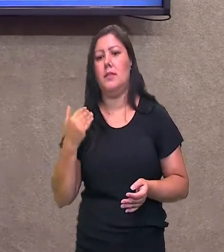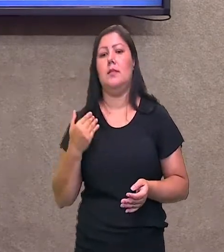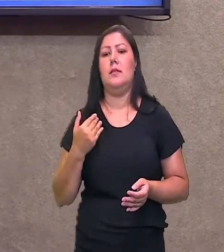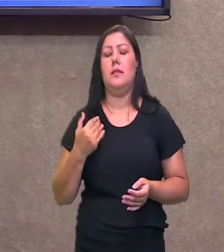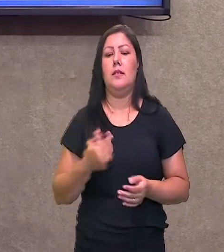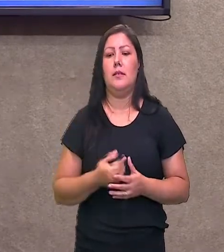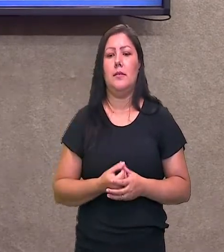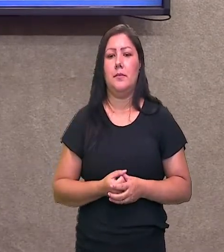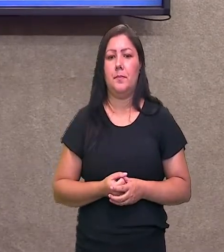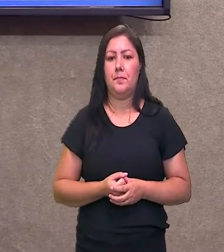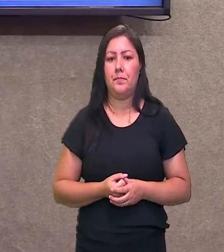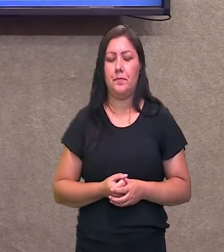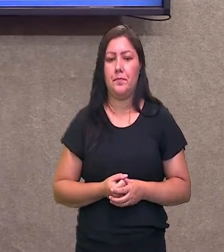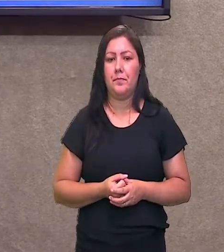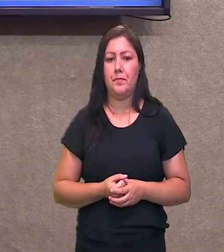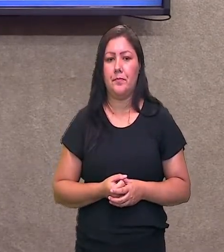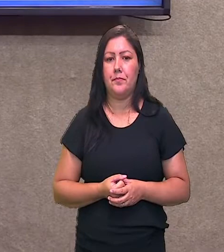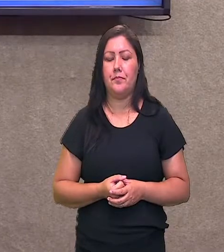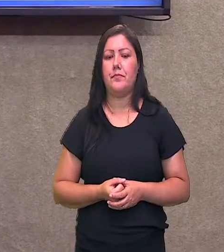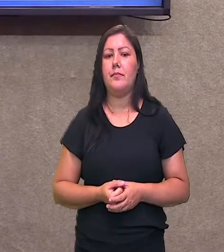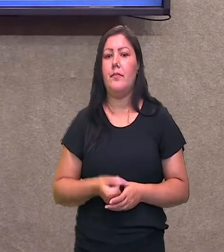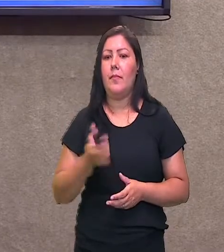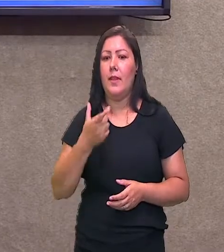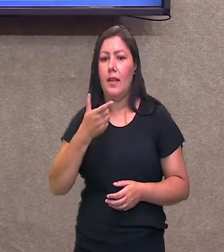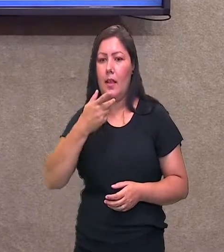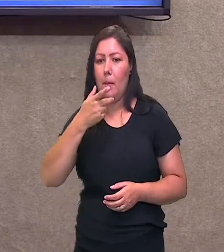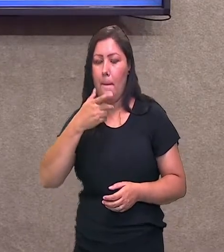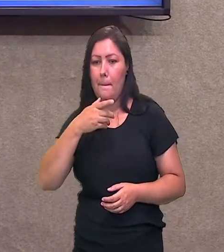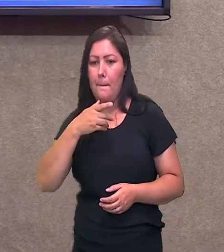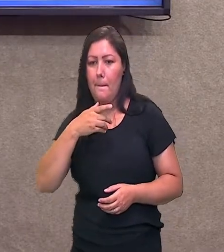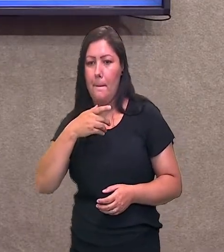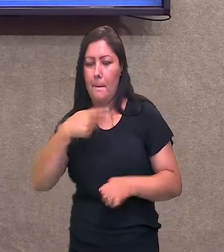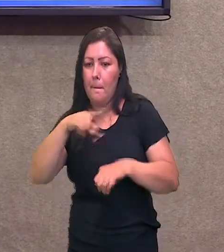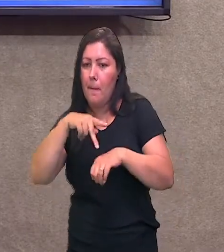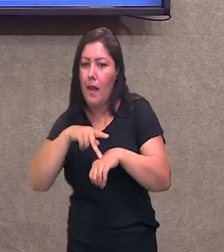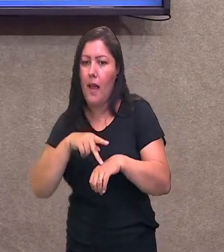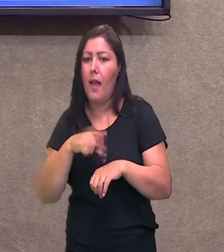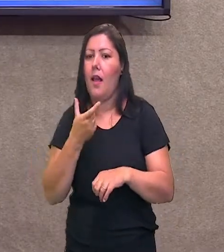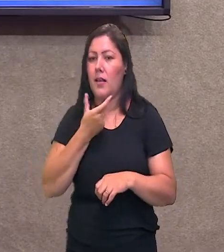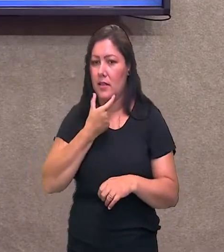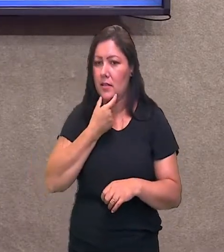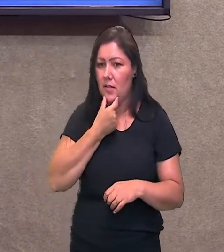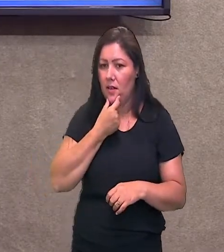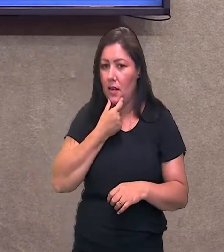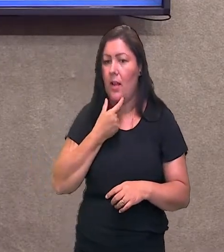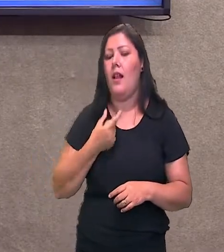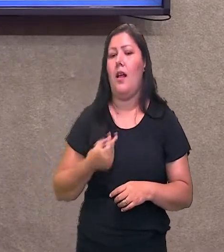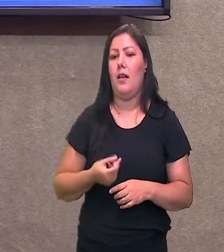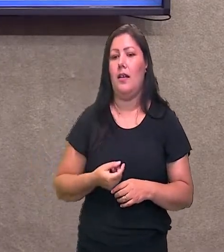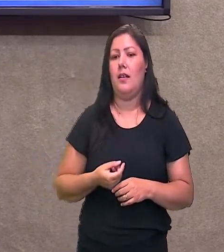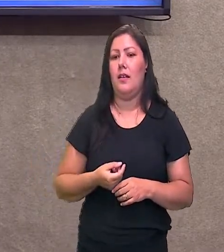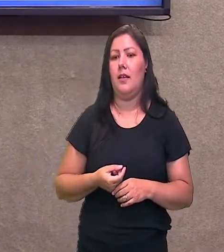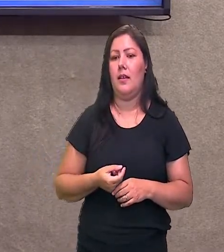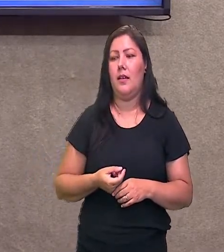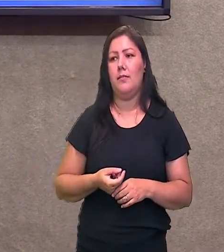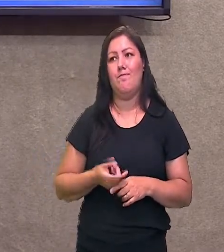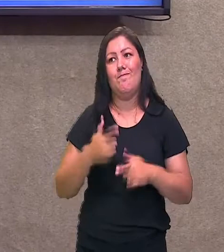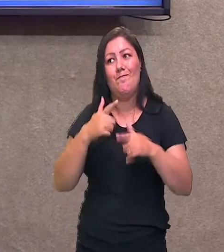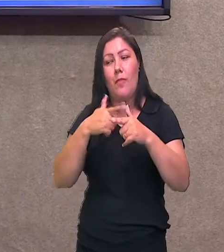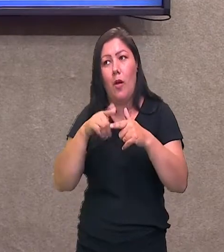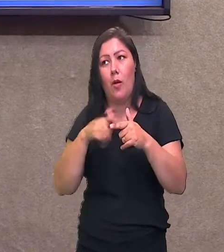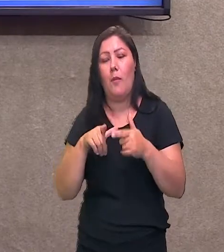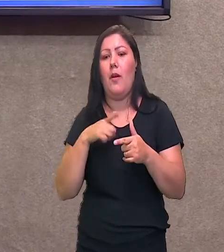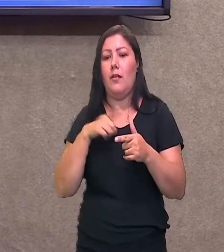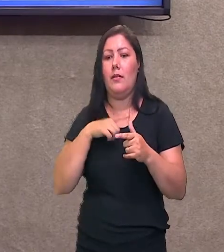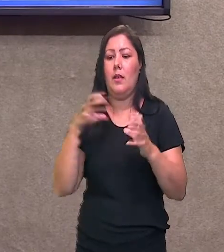União Europeia. Então, são acordos que são fechados. Eu costumo comparar isso às nossas